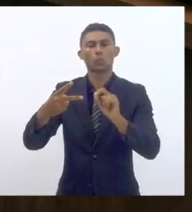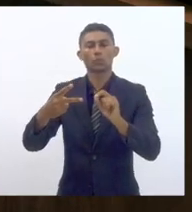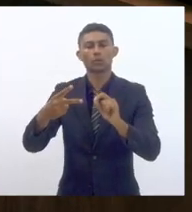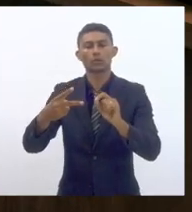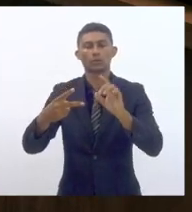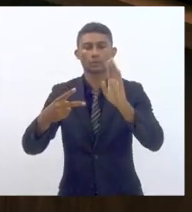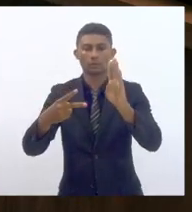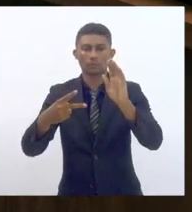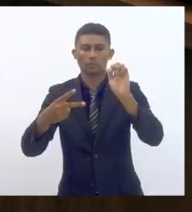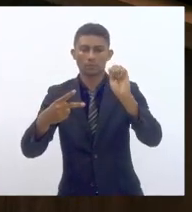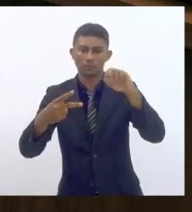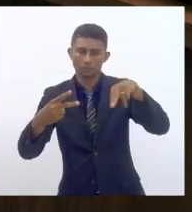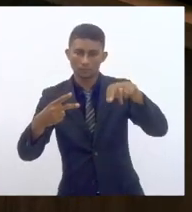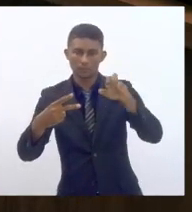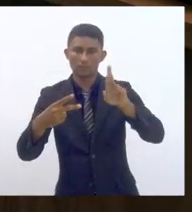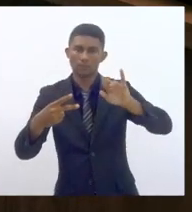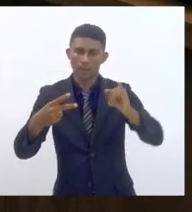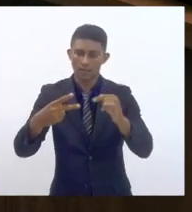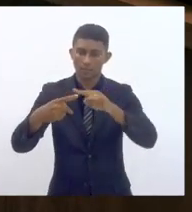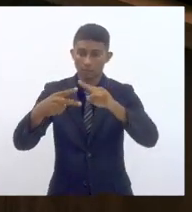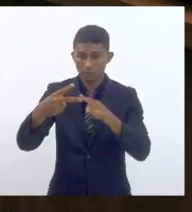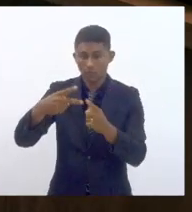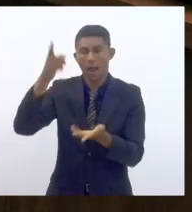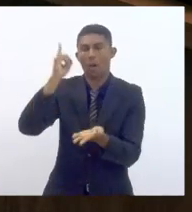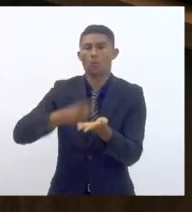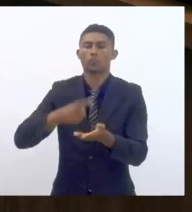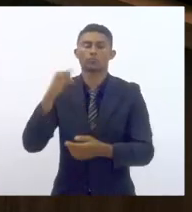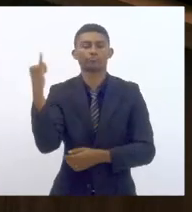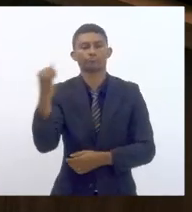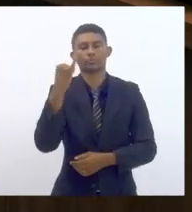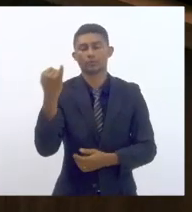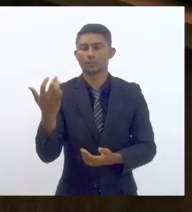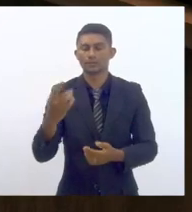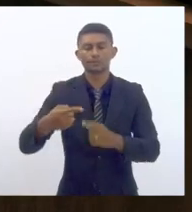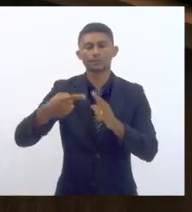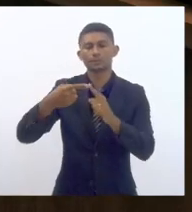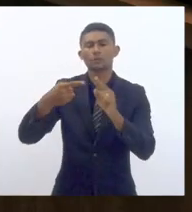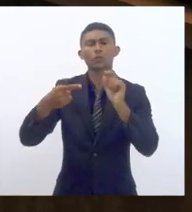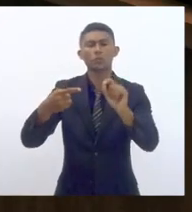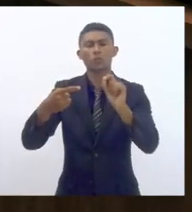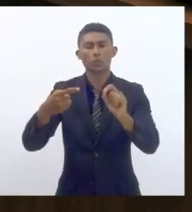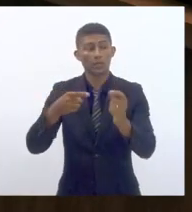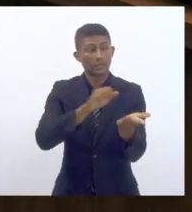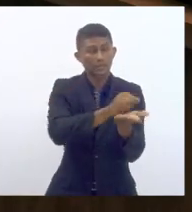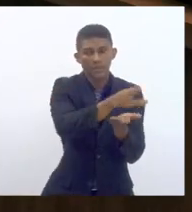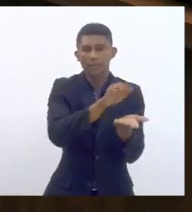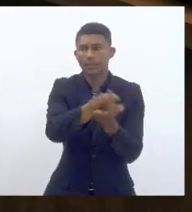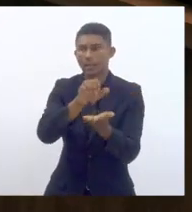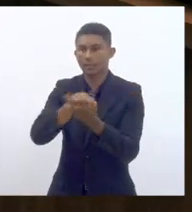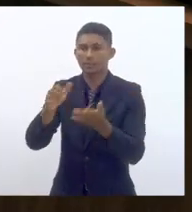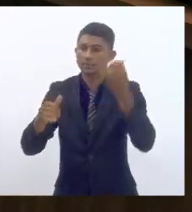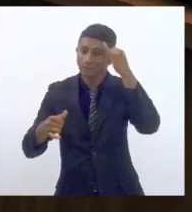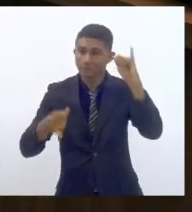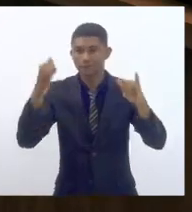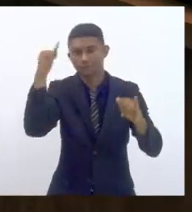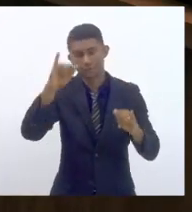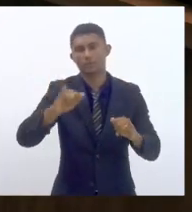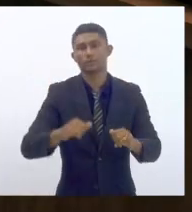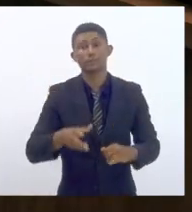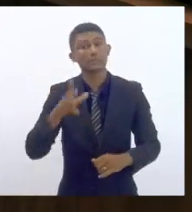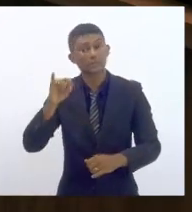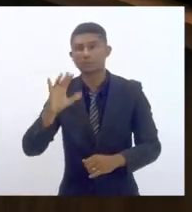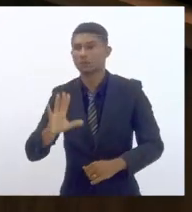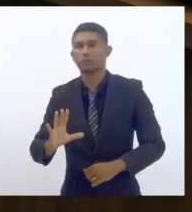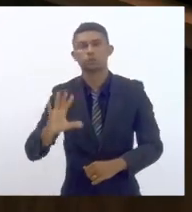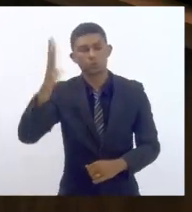ex-servidores do Banerj. Né? Temos acordos importantes, no caso da SEDAE, de evitar as demissões, e caso aconteça, a gente espera que não